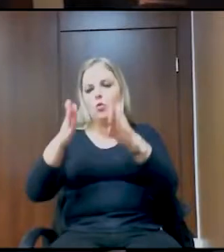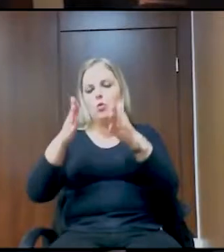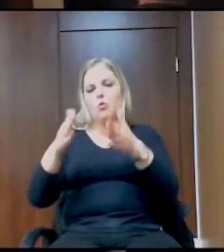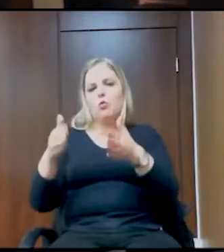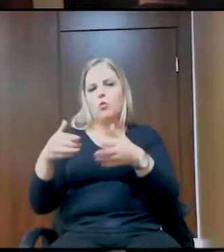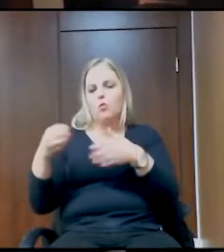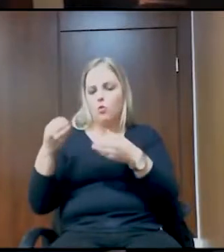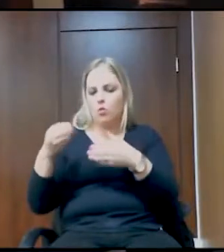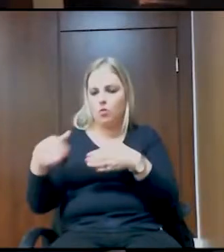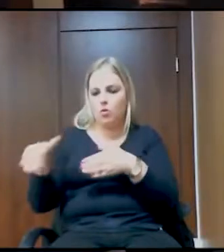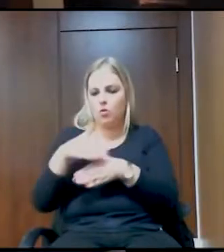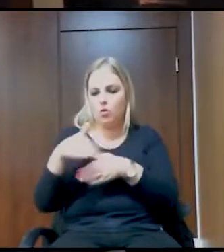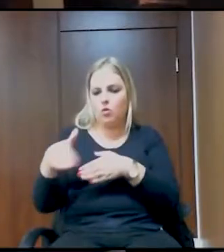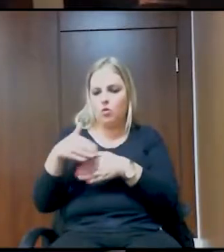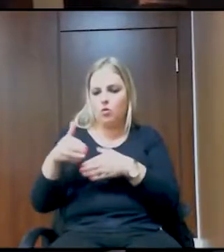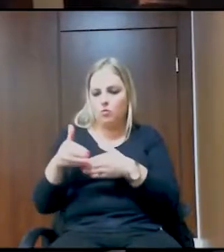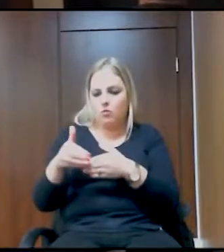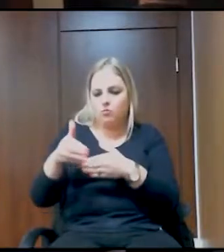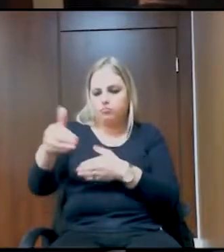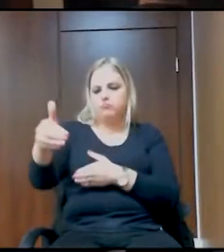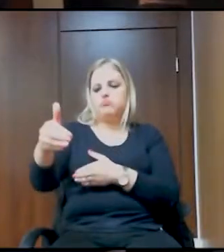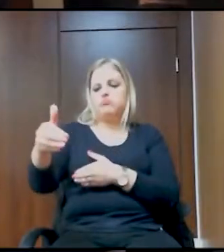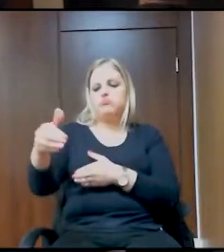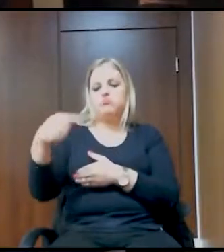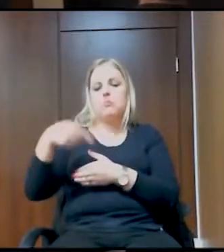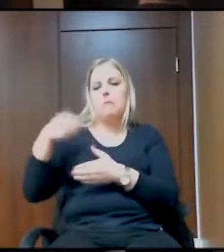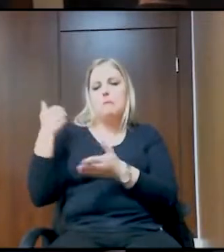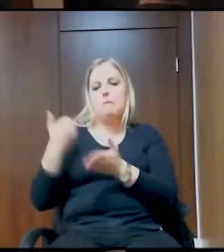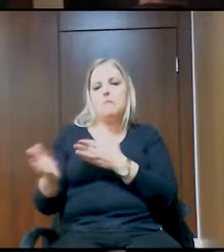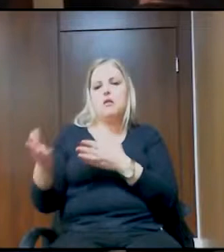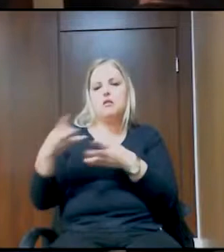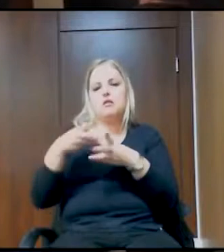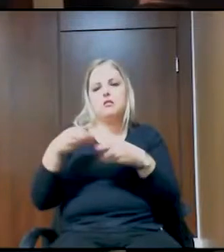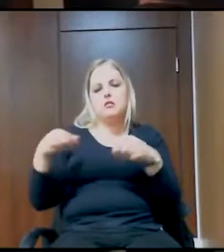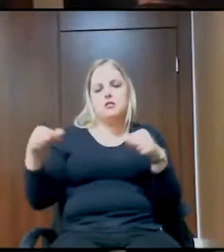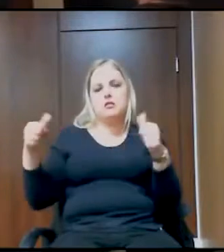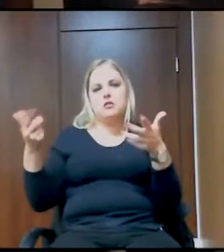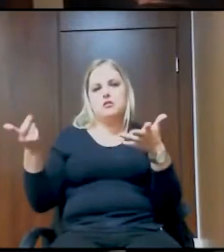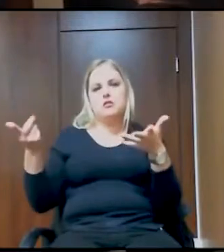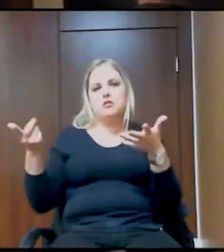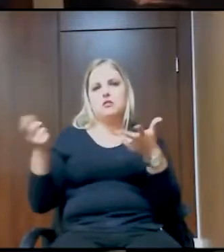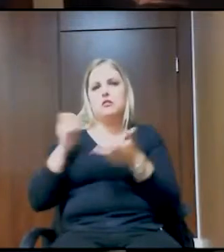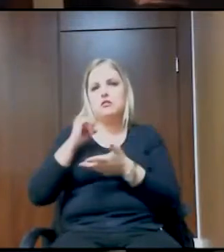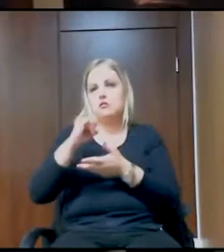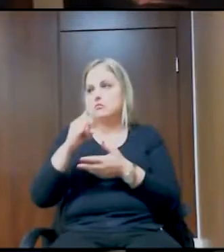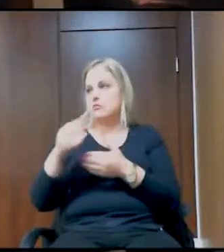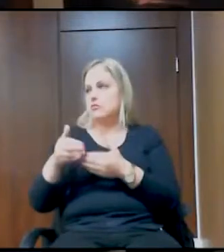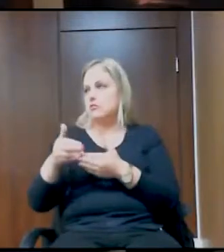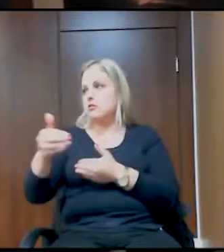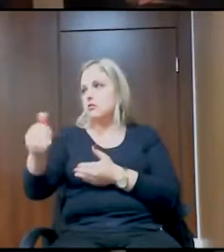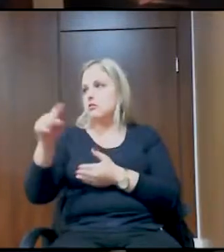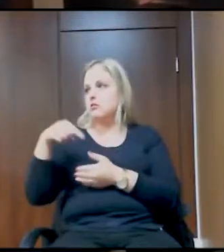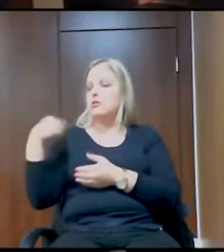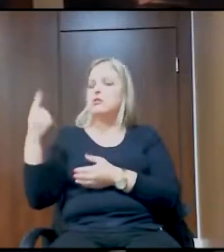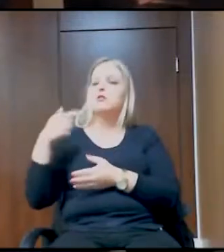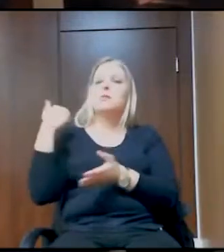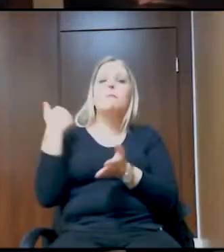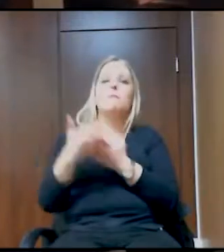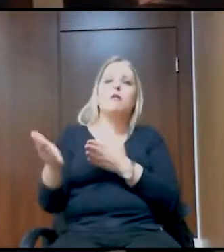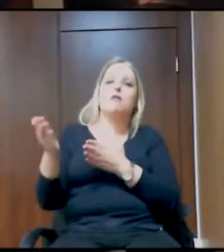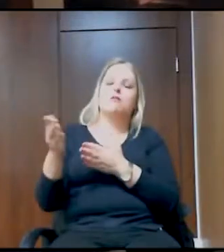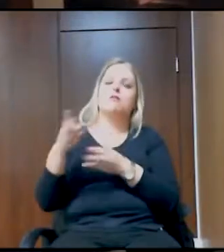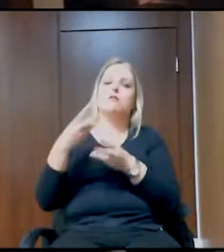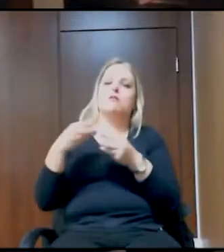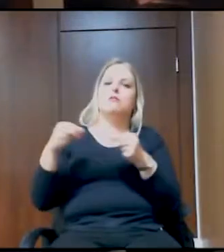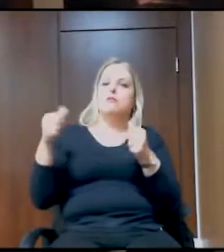deram esse terreno para licitação? Então, quando a rua foi ser alargada, a gente perdeu terreno, né?